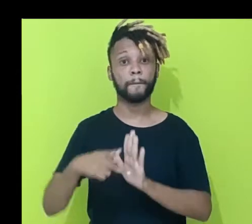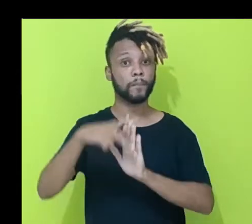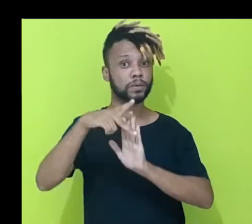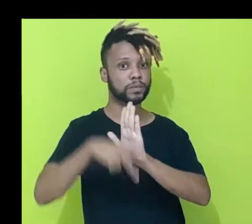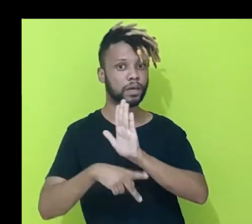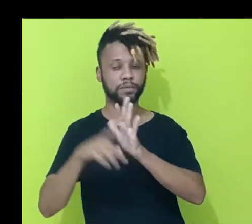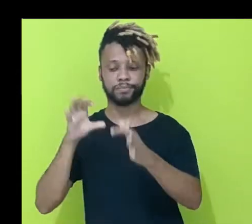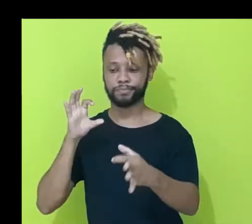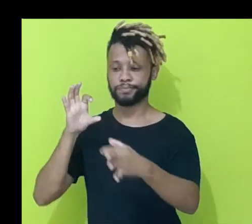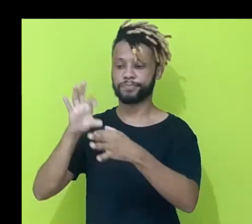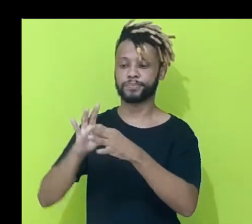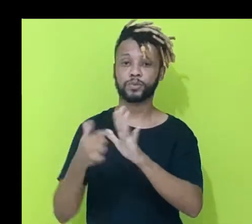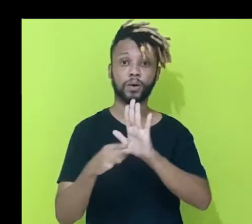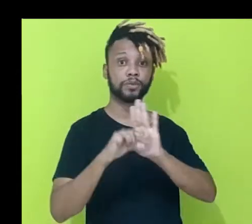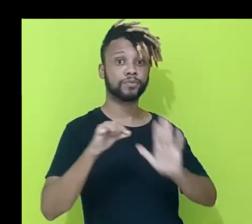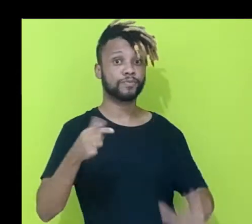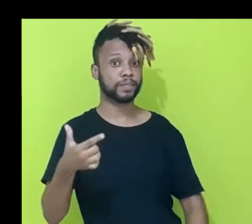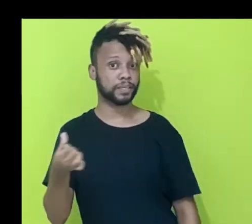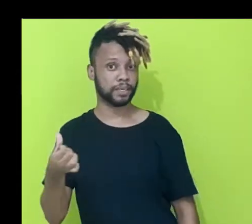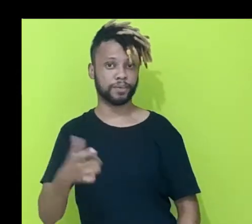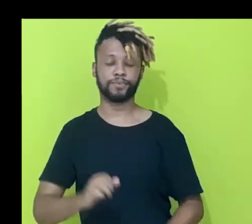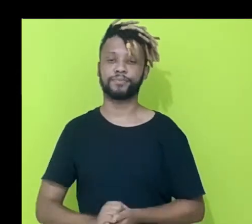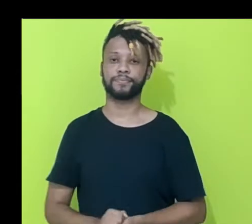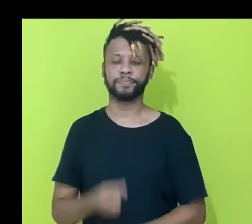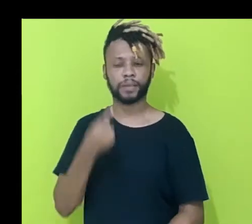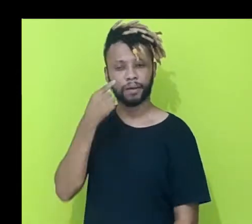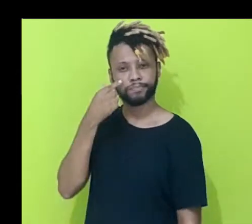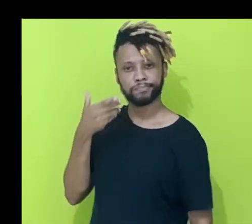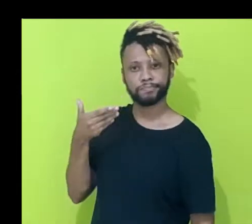Projetos enquadrados no artigo 26.